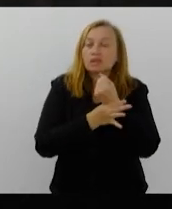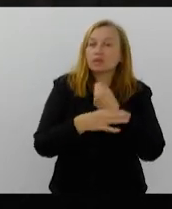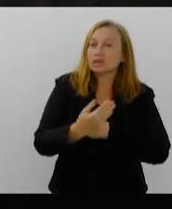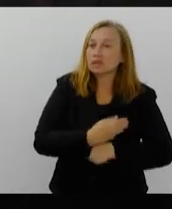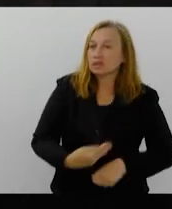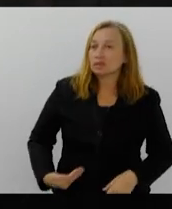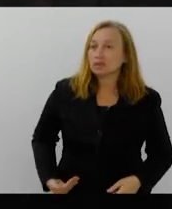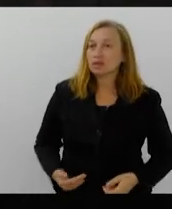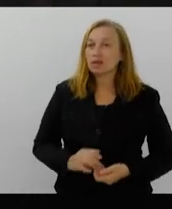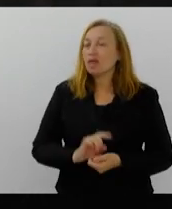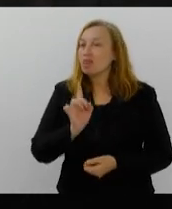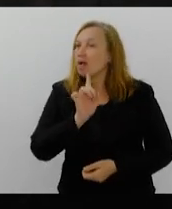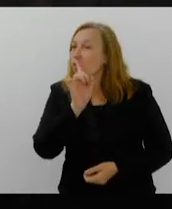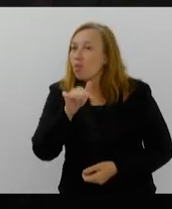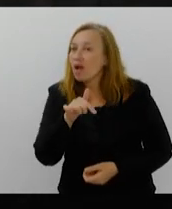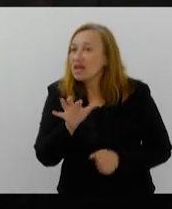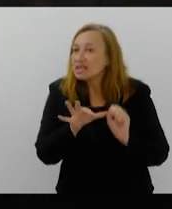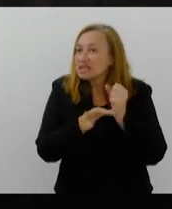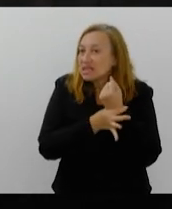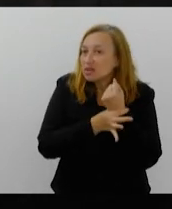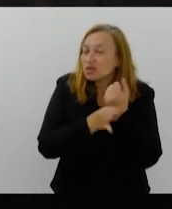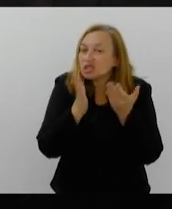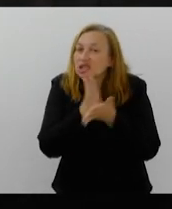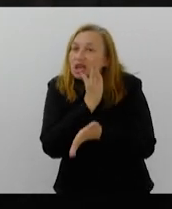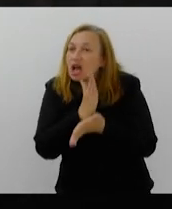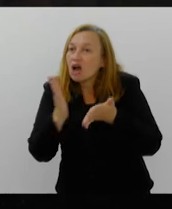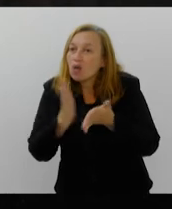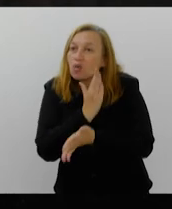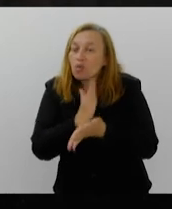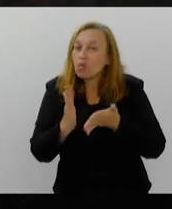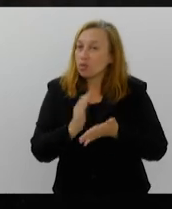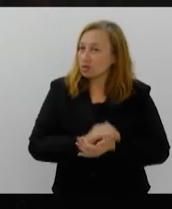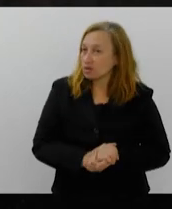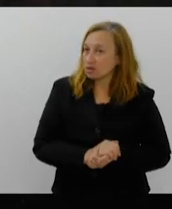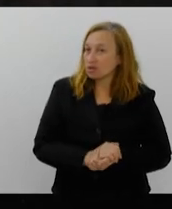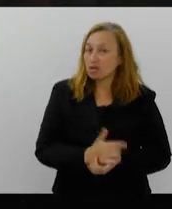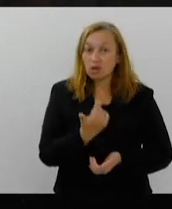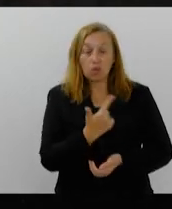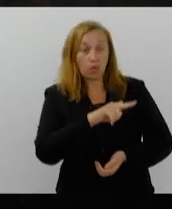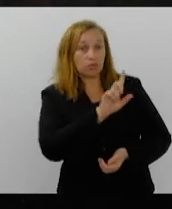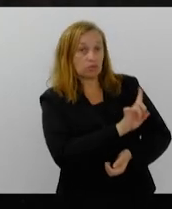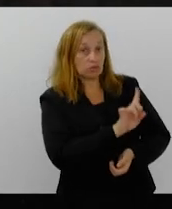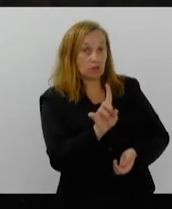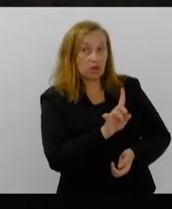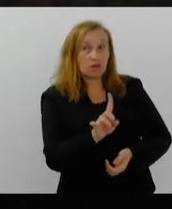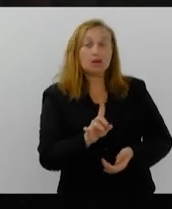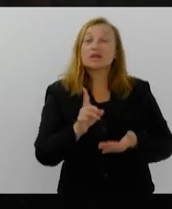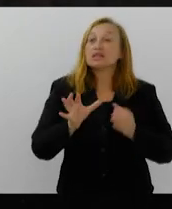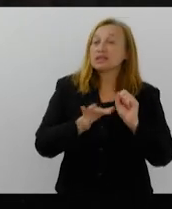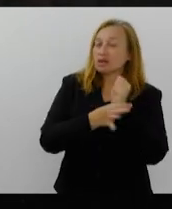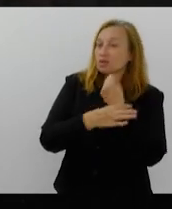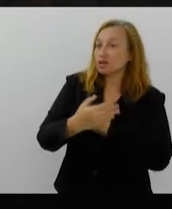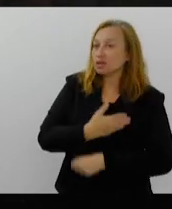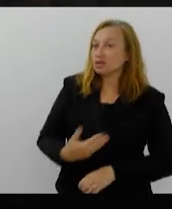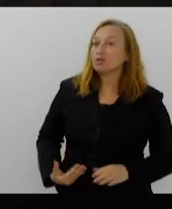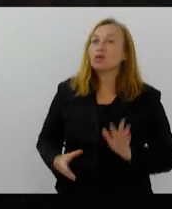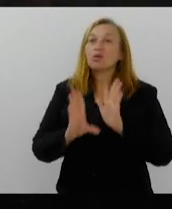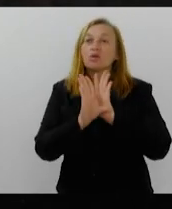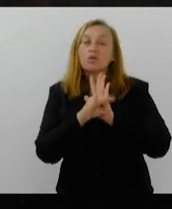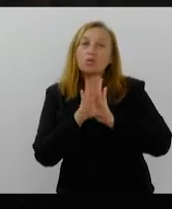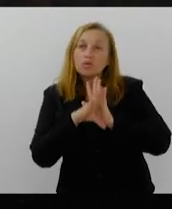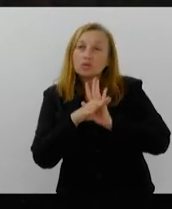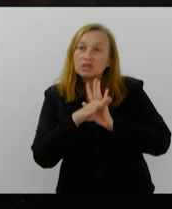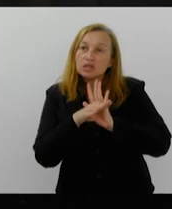pública, ele não é a segurança de alguns em detrimento dos outros. Segurança pública é um conceito que